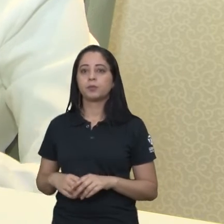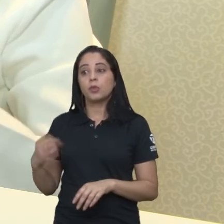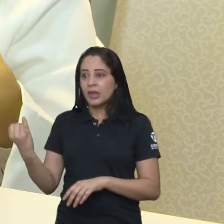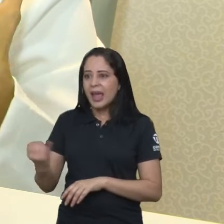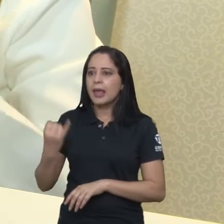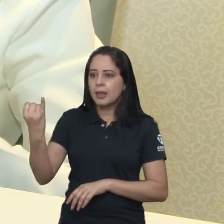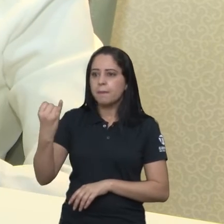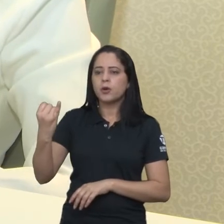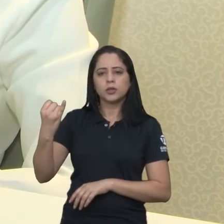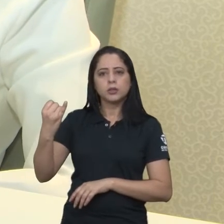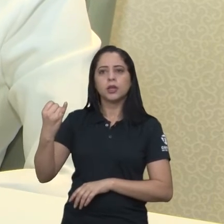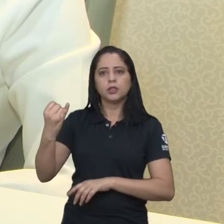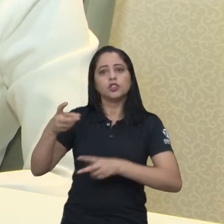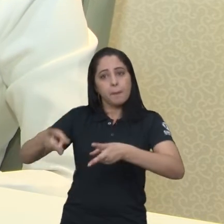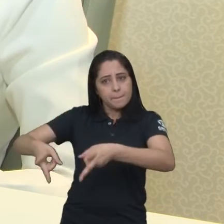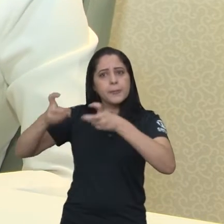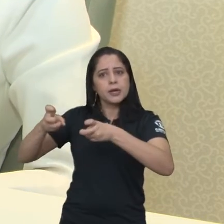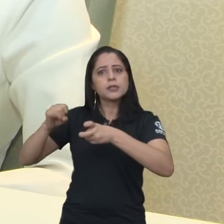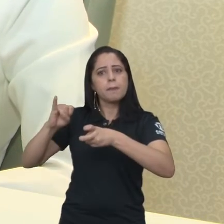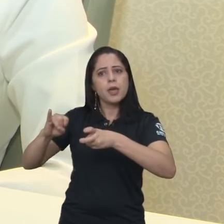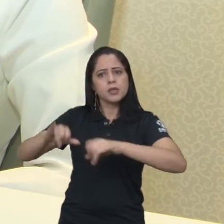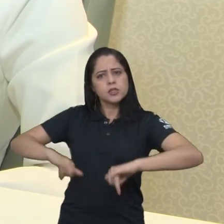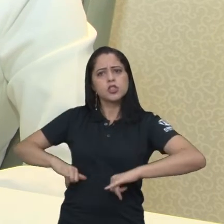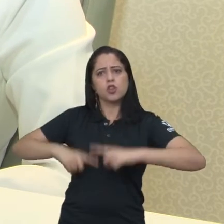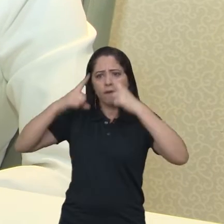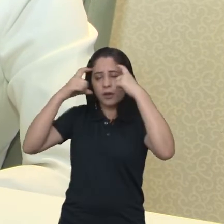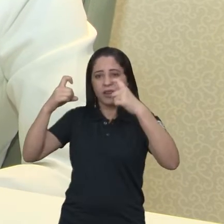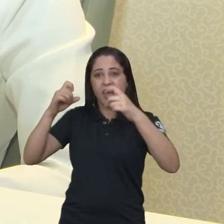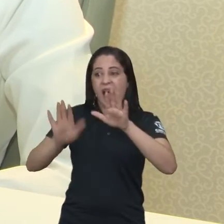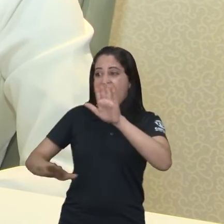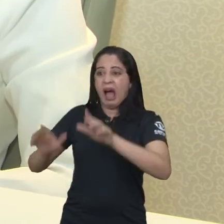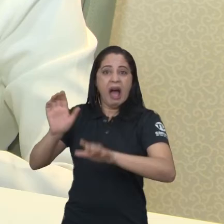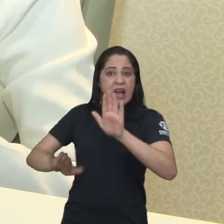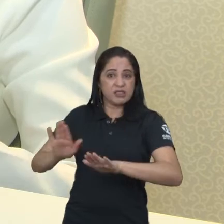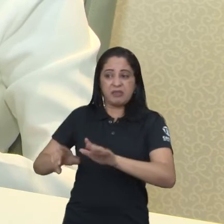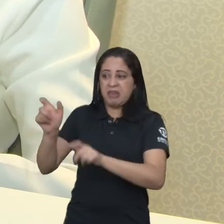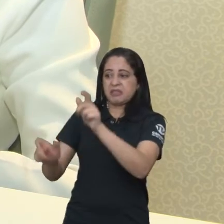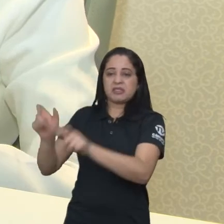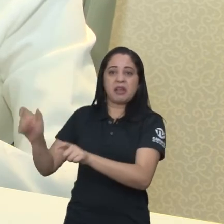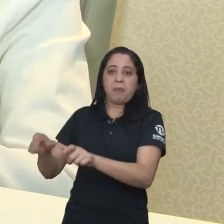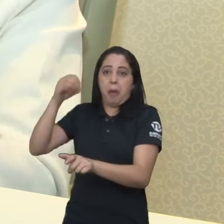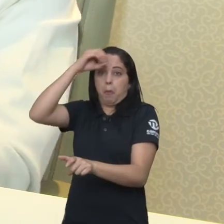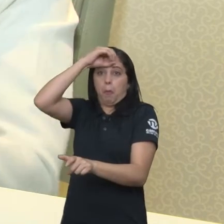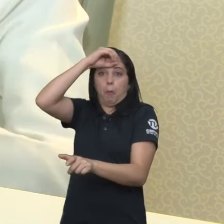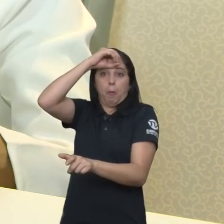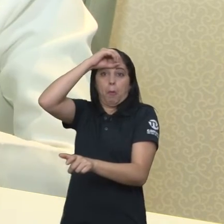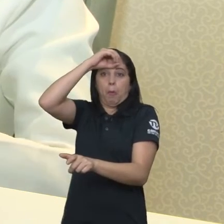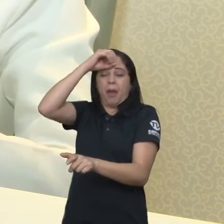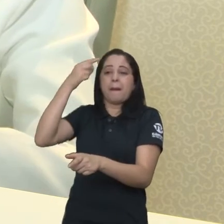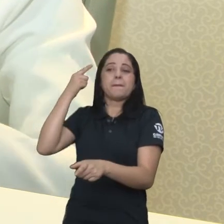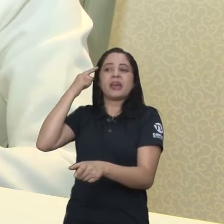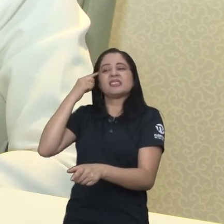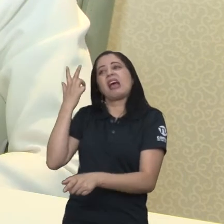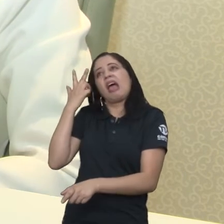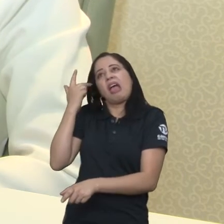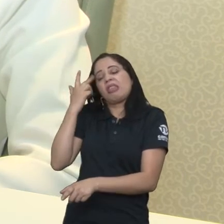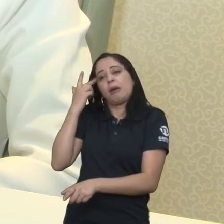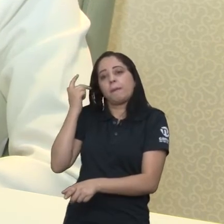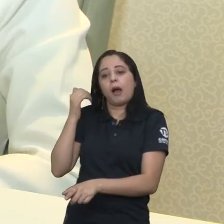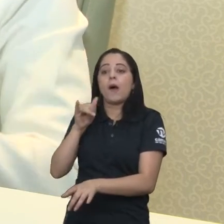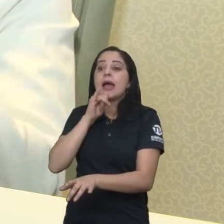mulher saiba identificar se sofreu violência obstétrica. Muitas mulheres não conseguem nem identificar, acham que é normal. Por